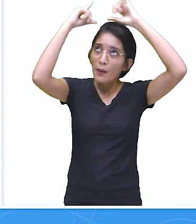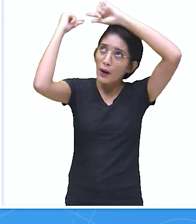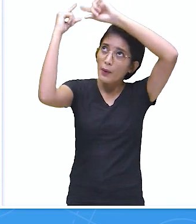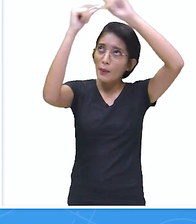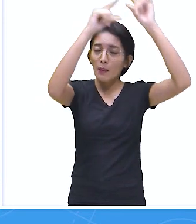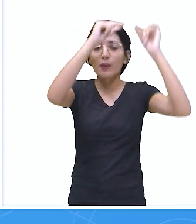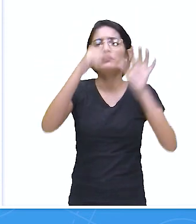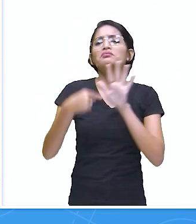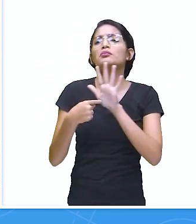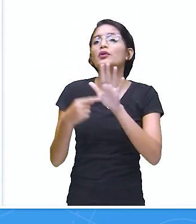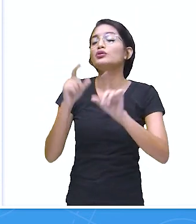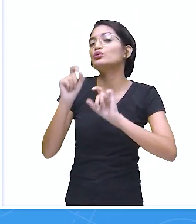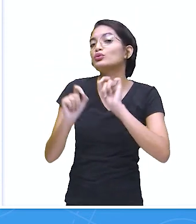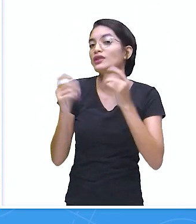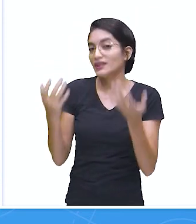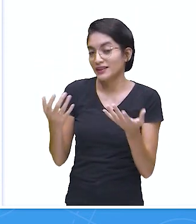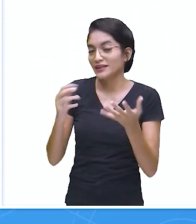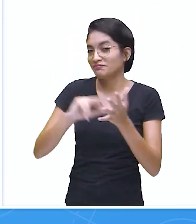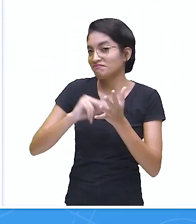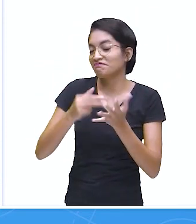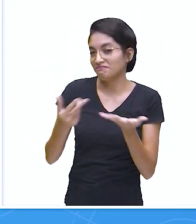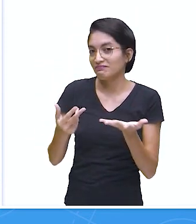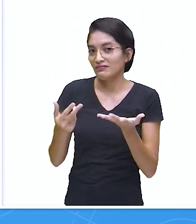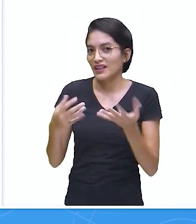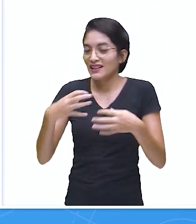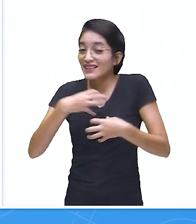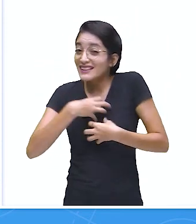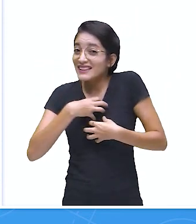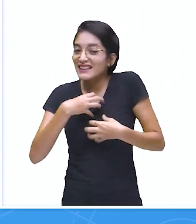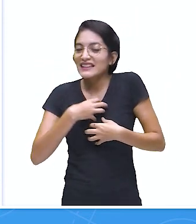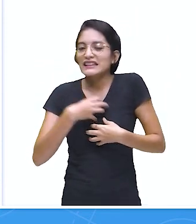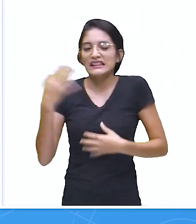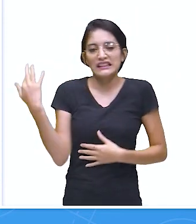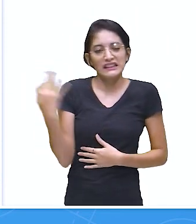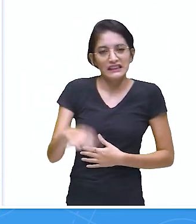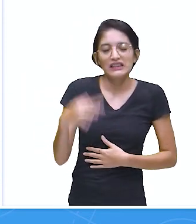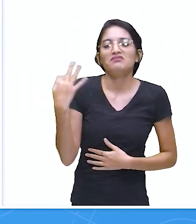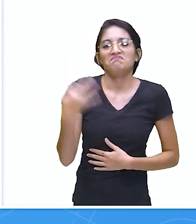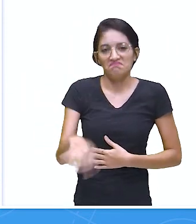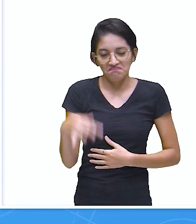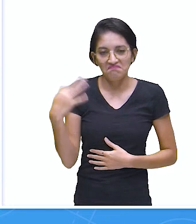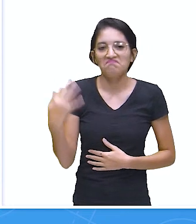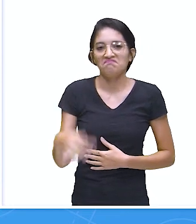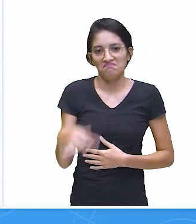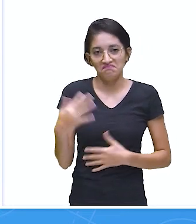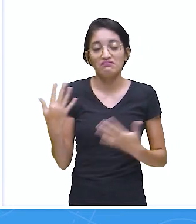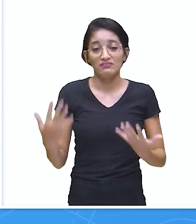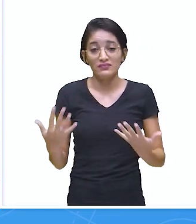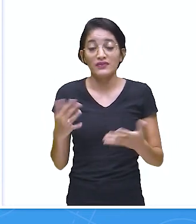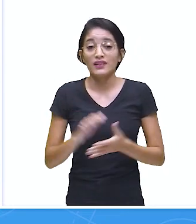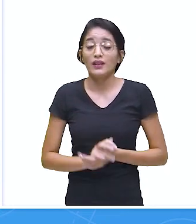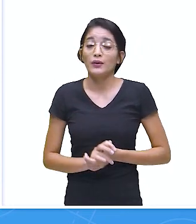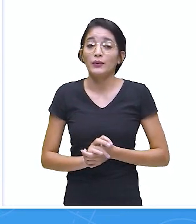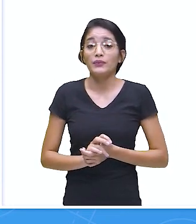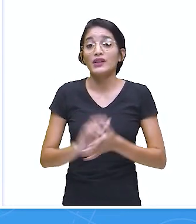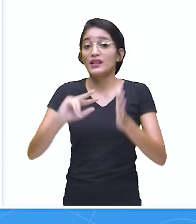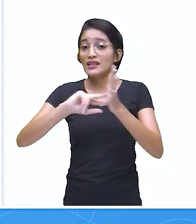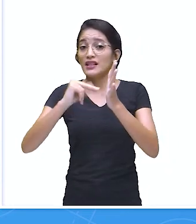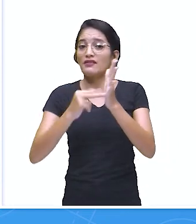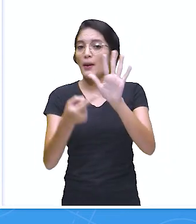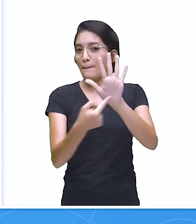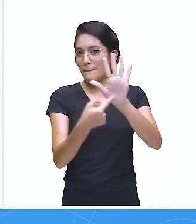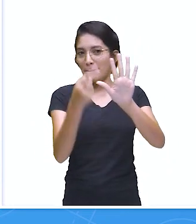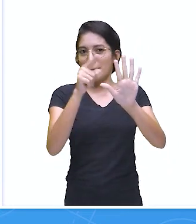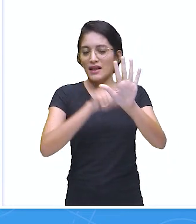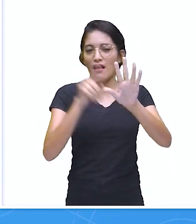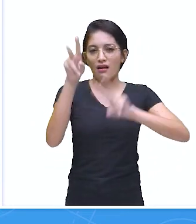Indica o quê? Indica que ele está sentindo dor ali, né? Caiu e está sentindo dor. Então, chama-se metáforas visuais.